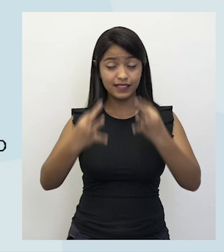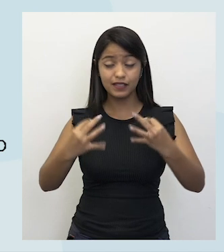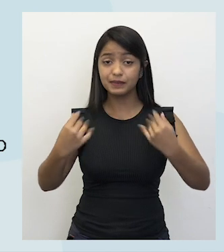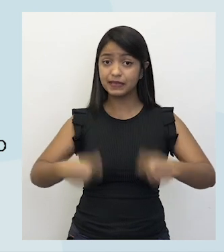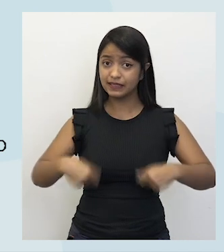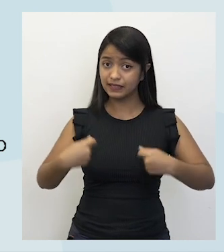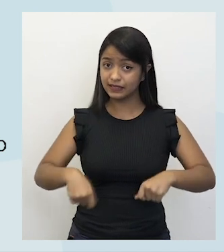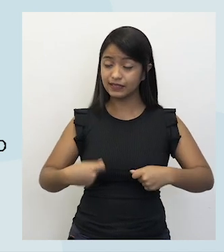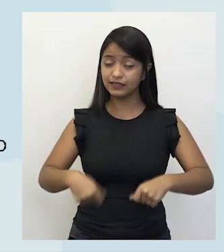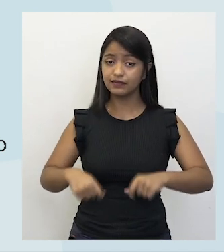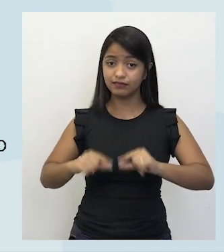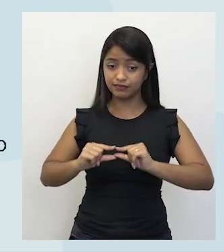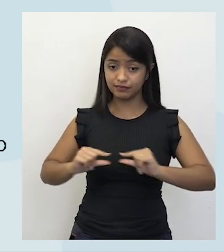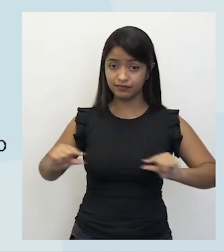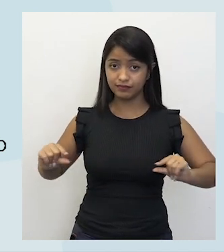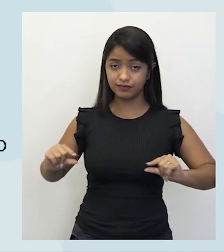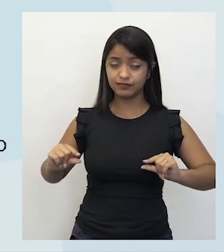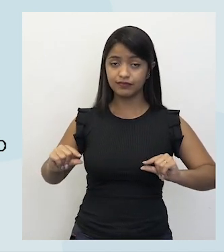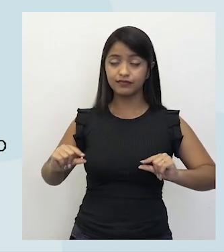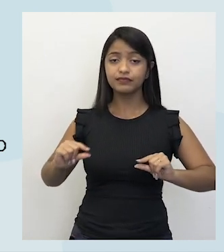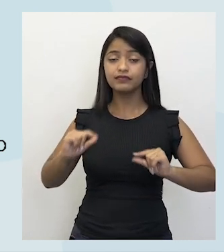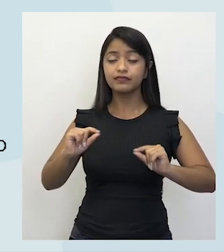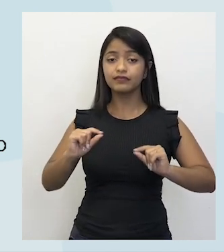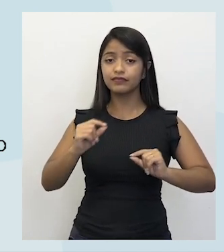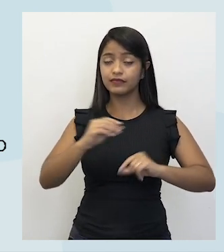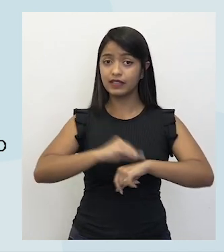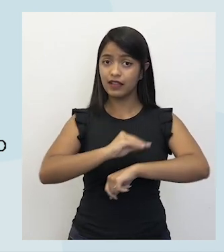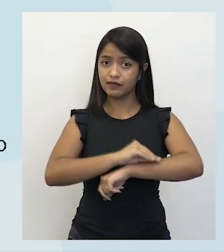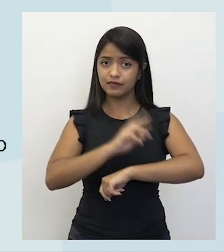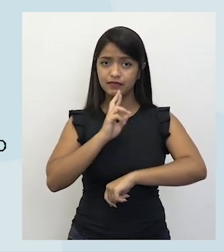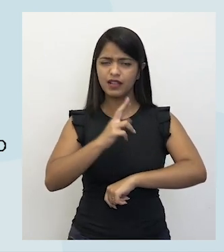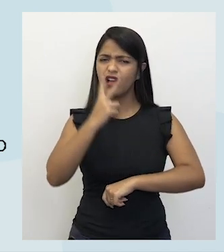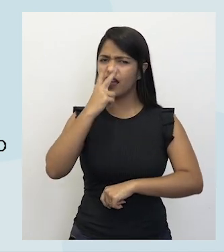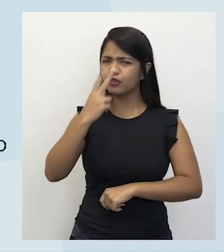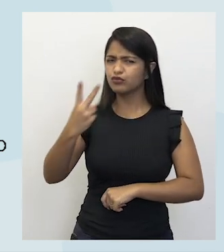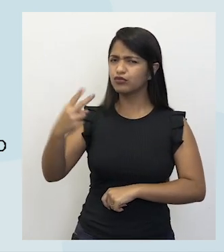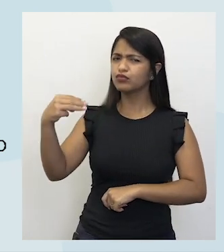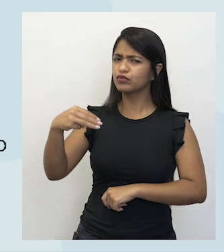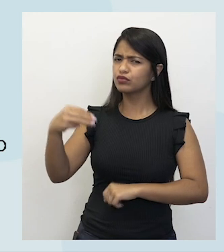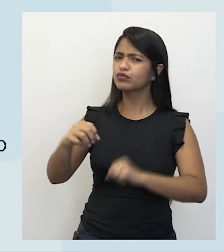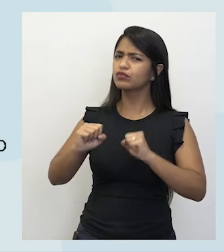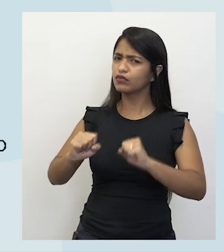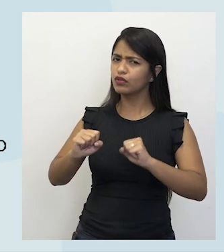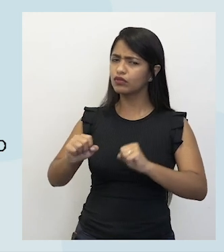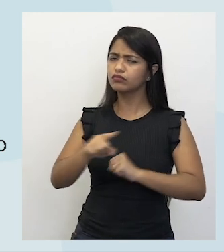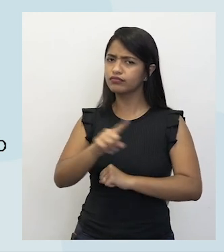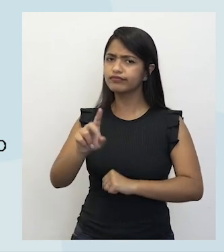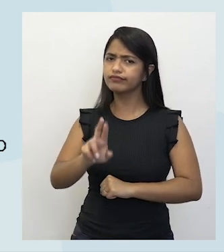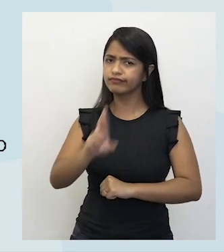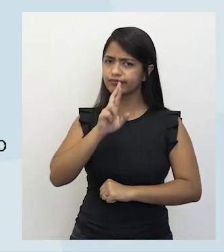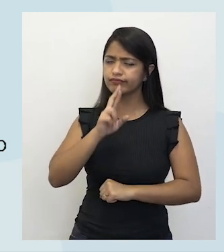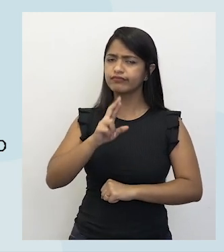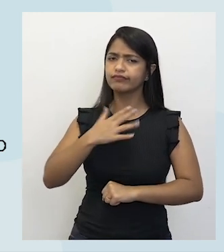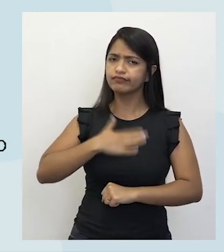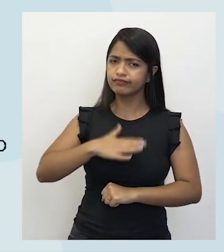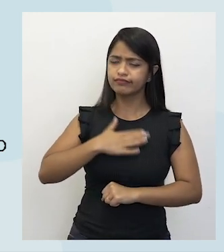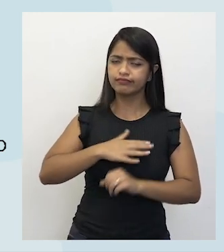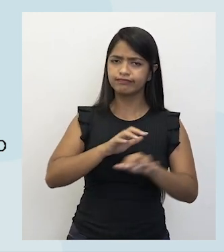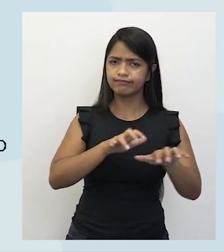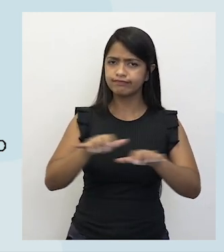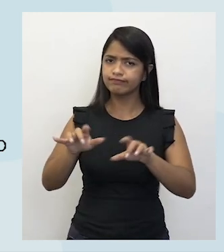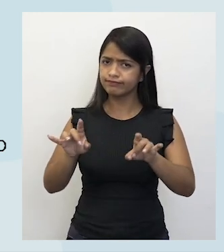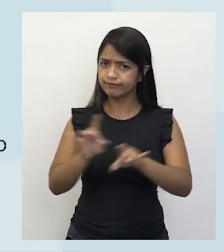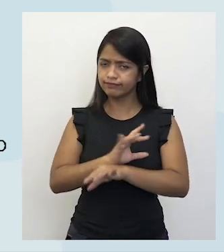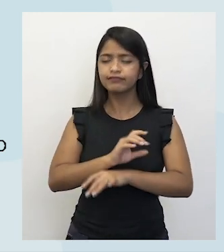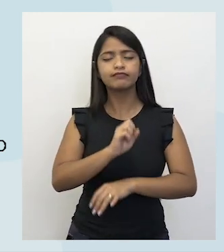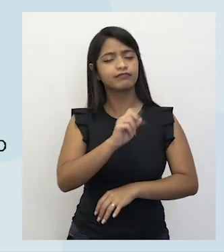atenção a essa afirmação, a esse comentário. Acho que pode dar 2 aqui, viu? Pode. Para eles responderem mais Com mais completinho.